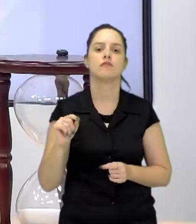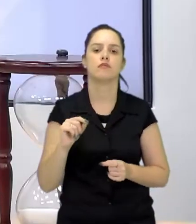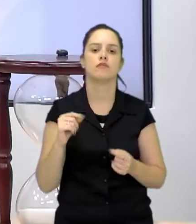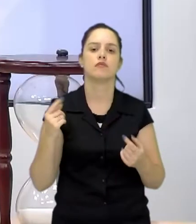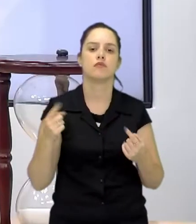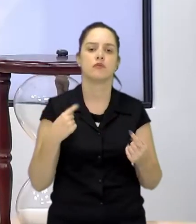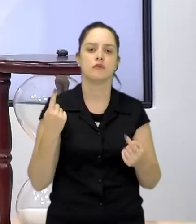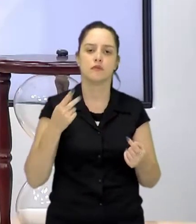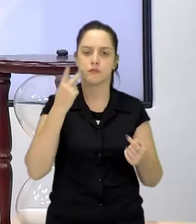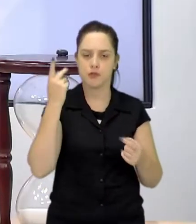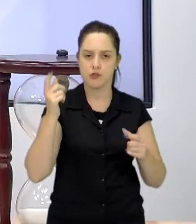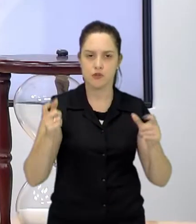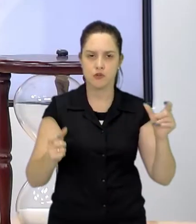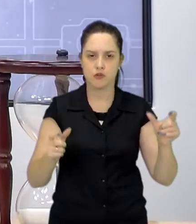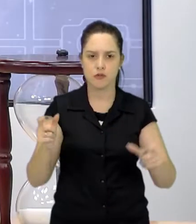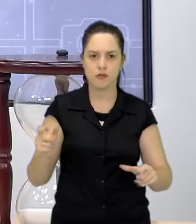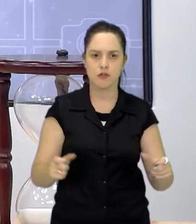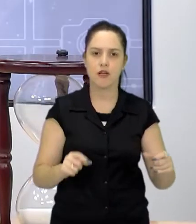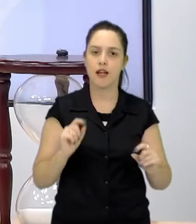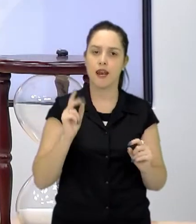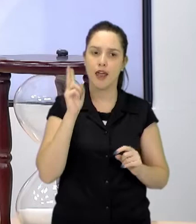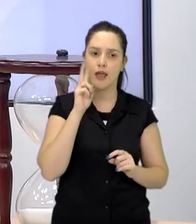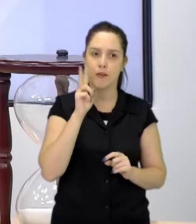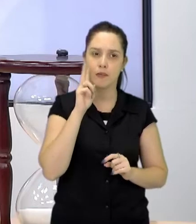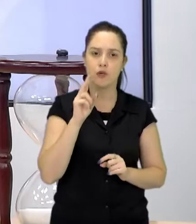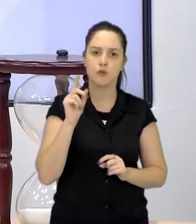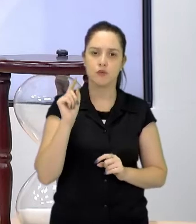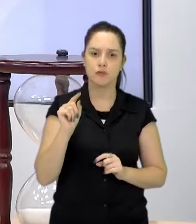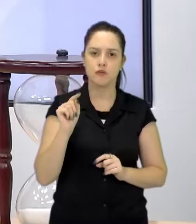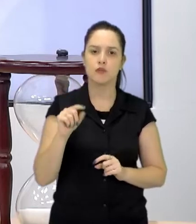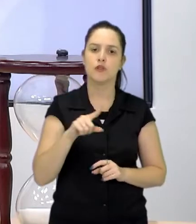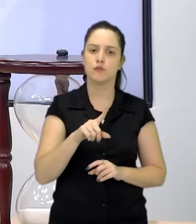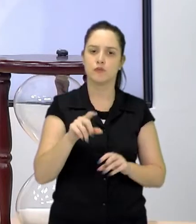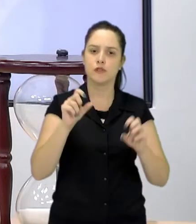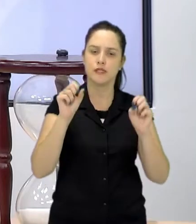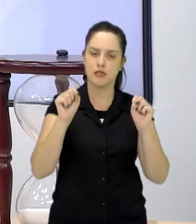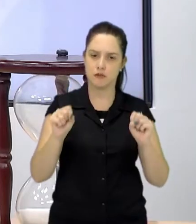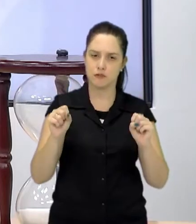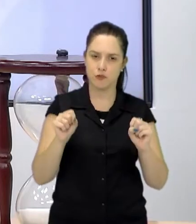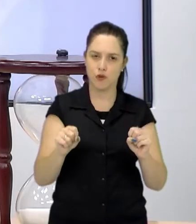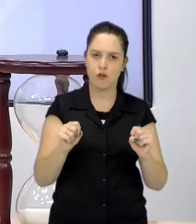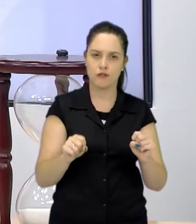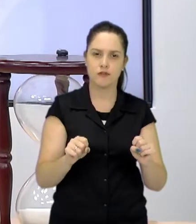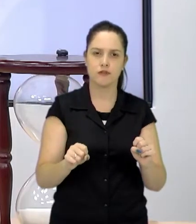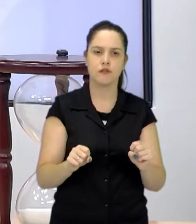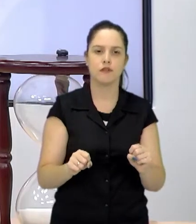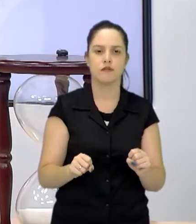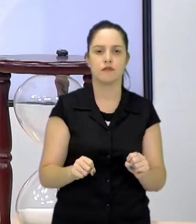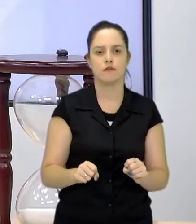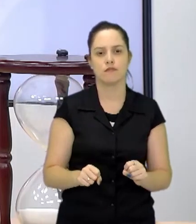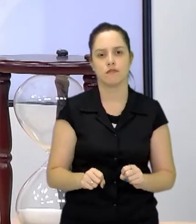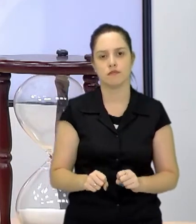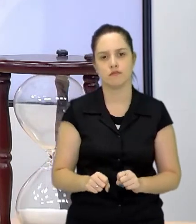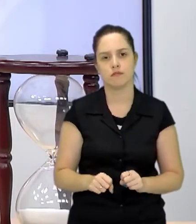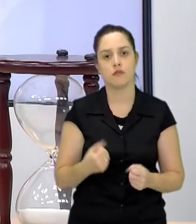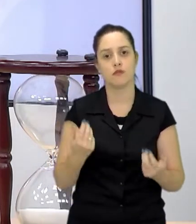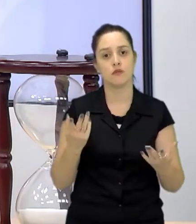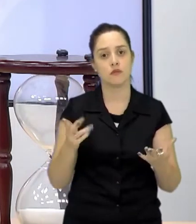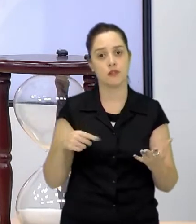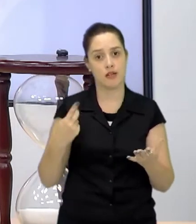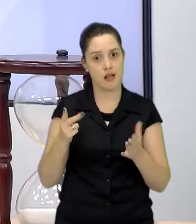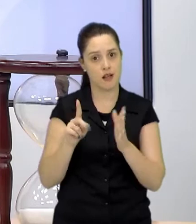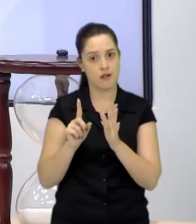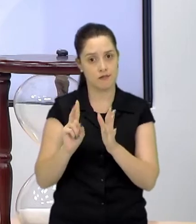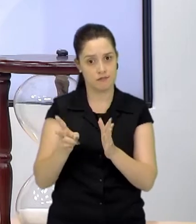2 pessoas. Lembrando que vocês podem... Essa entrevista, ela pode ser... As perguntas podem...